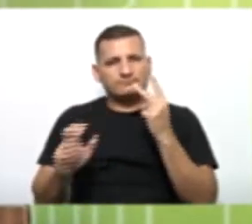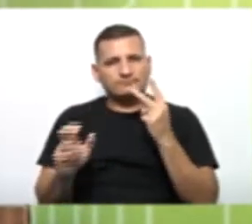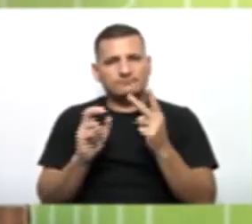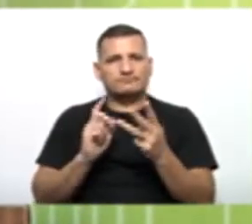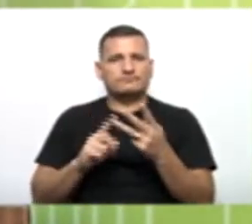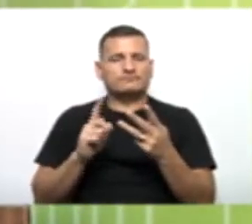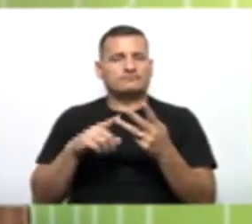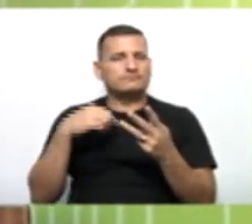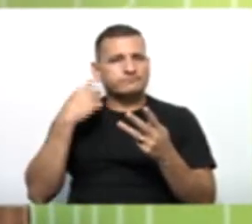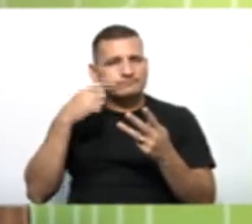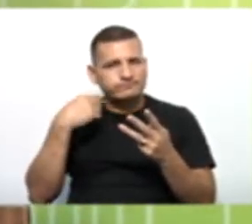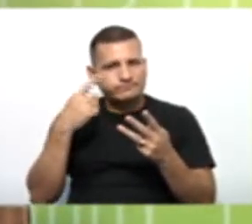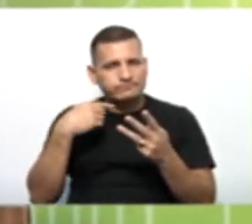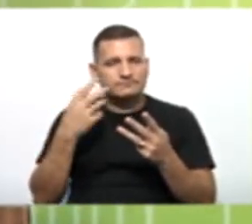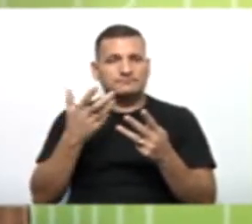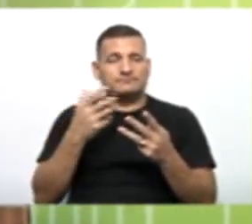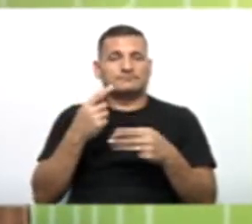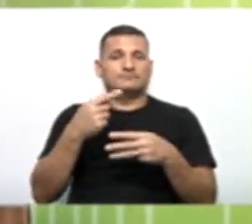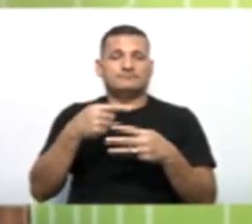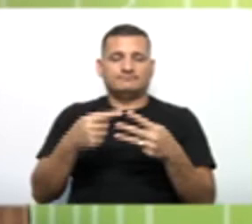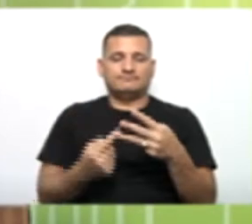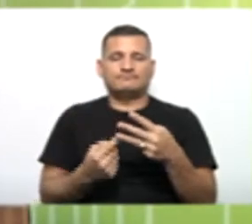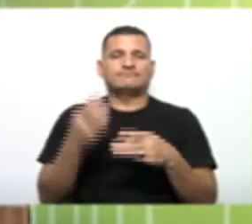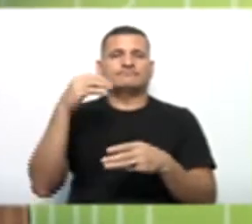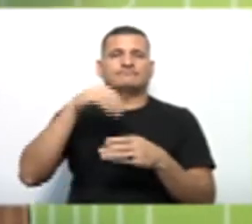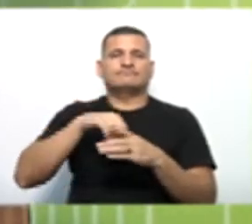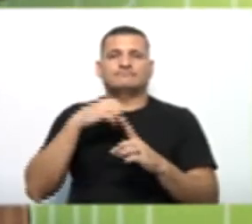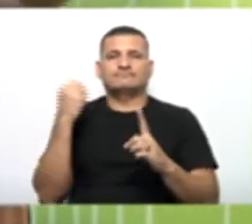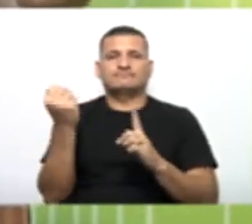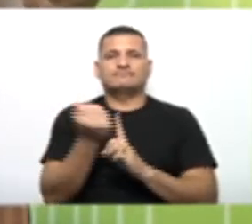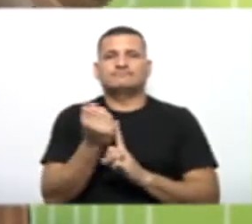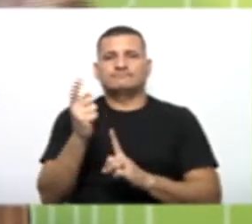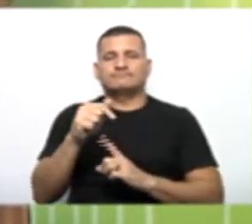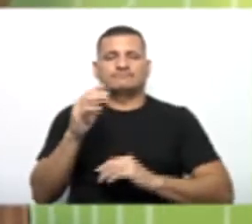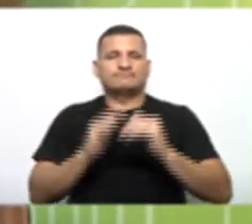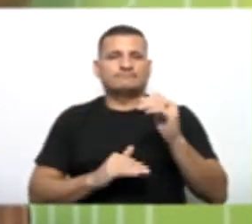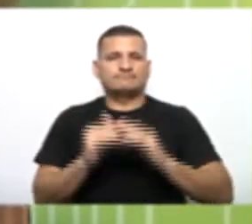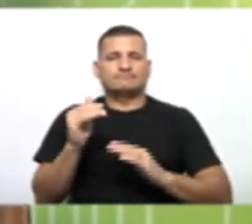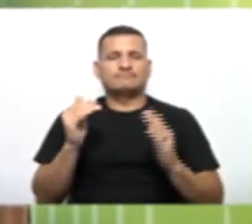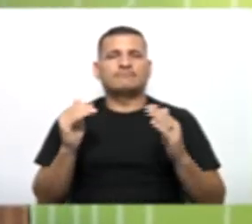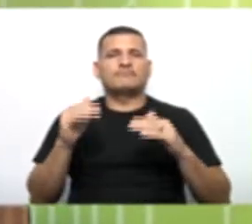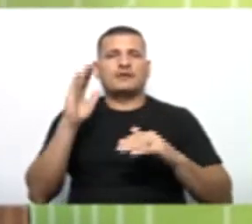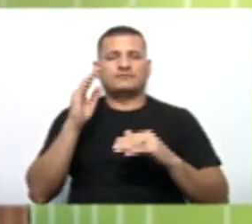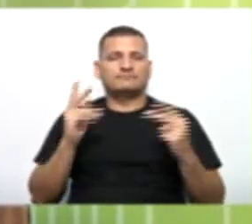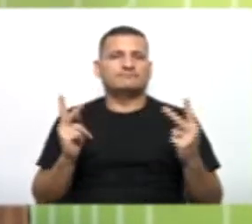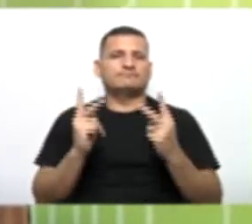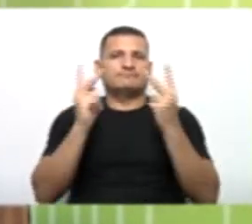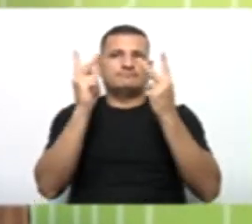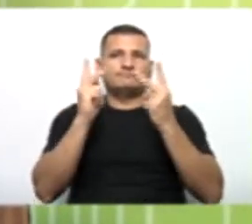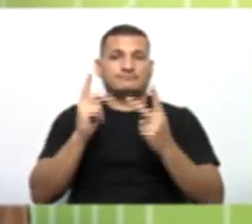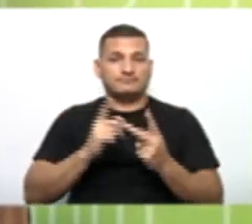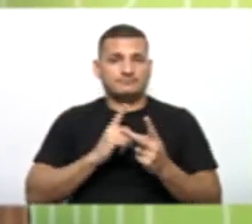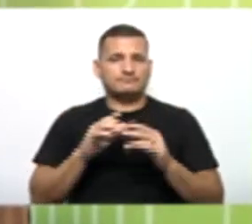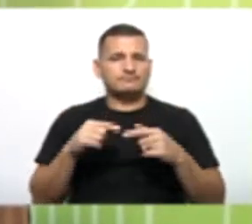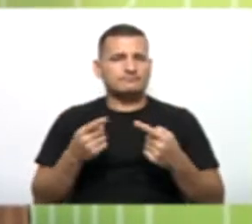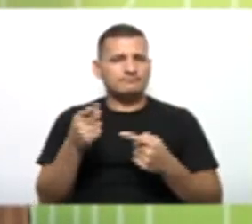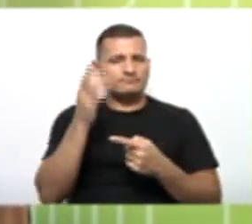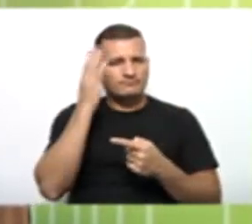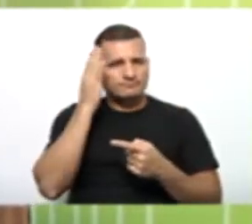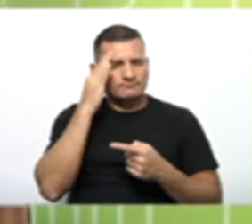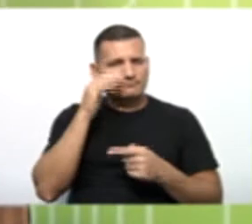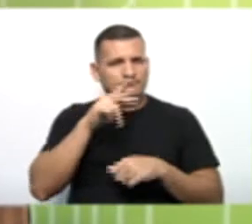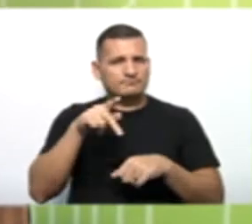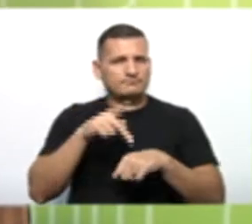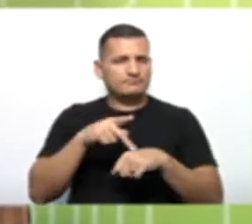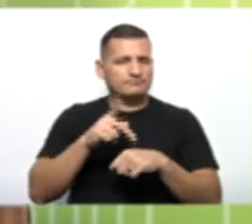fazer direito porque dentro da sociedade brasileira essas são as profissões mais valorizadas professor wesley mas vocês sabiam que na finlândia